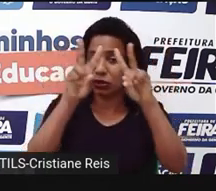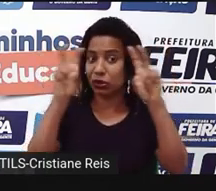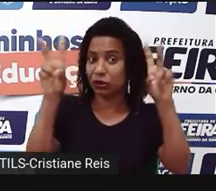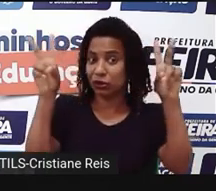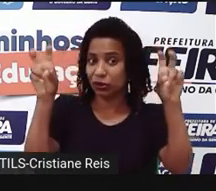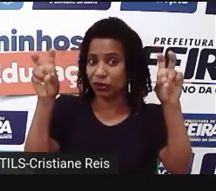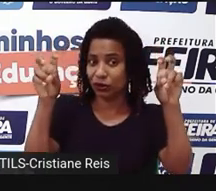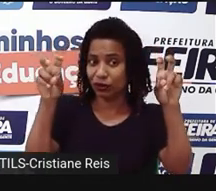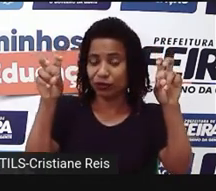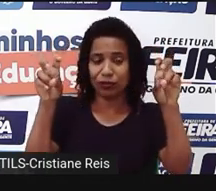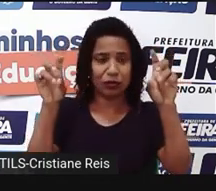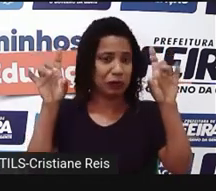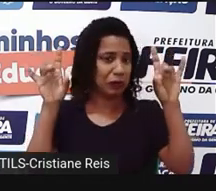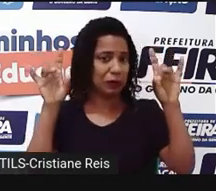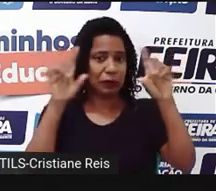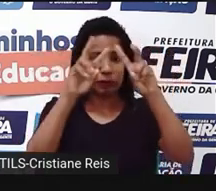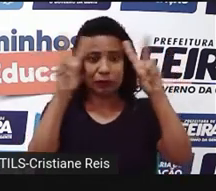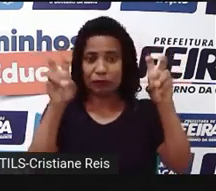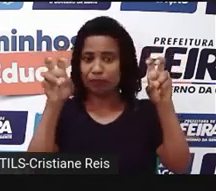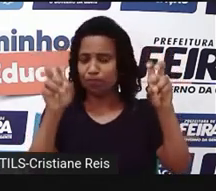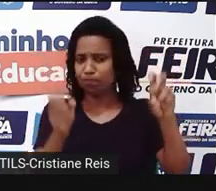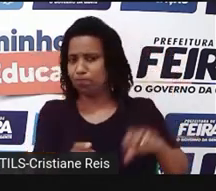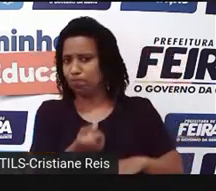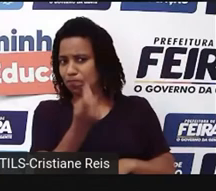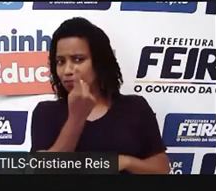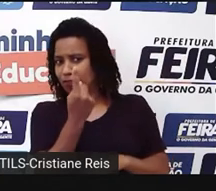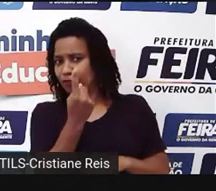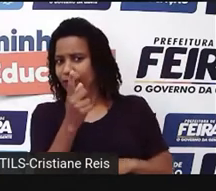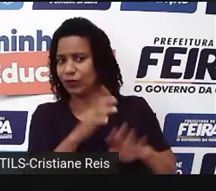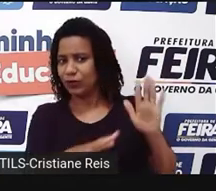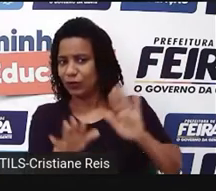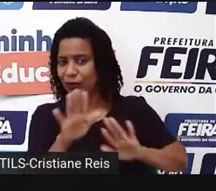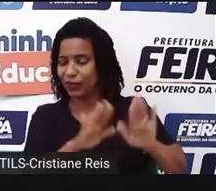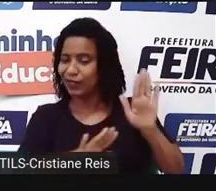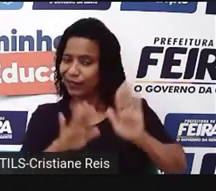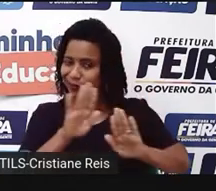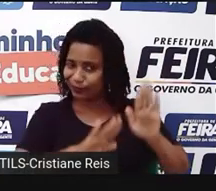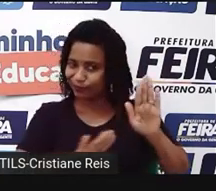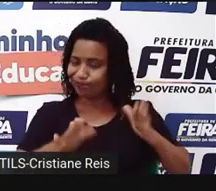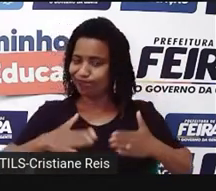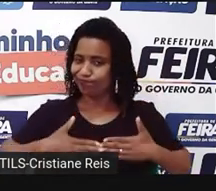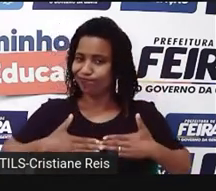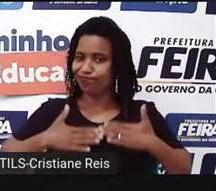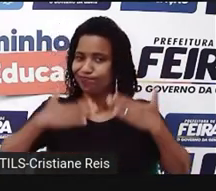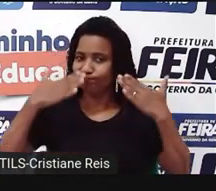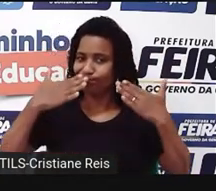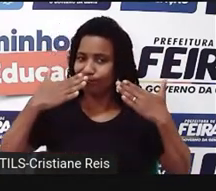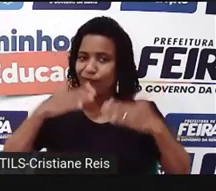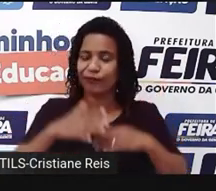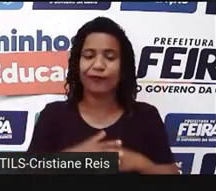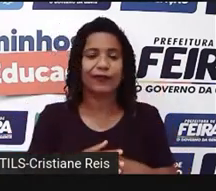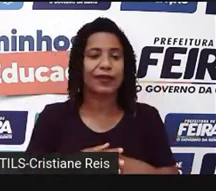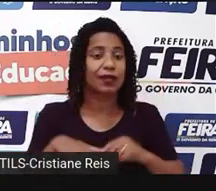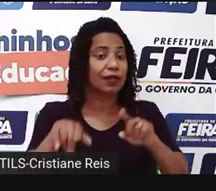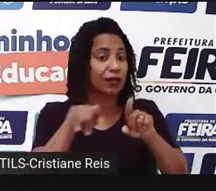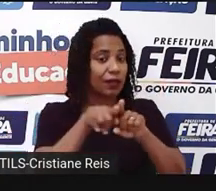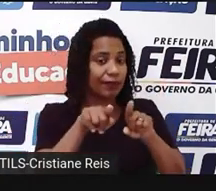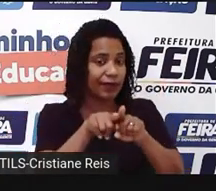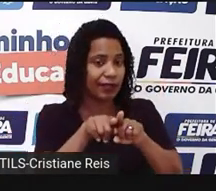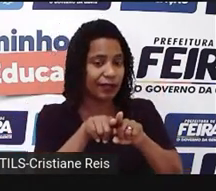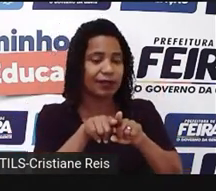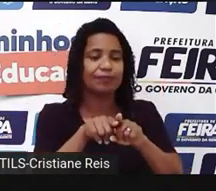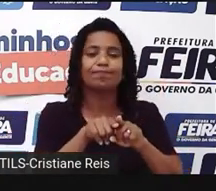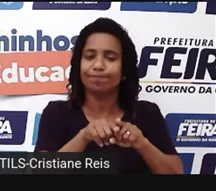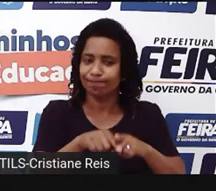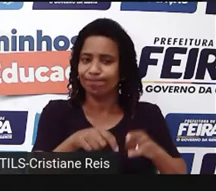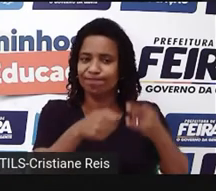mensagem em questão. E as ofensas na internet, né? Principalmente em sites de relacionamento. Não é